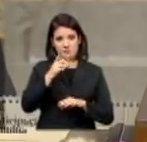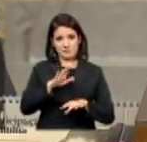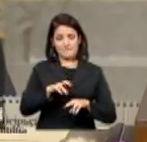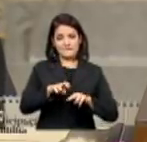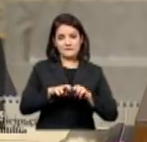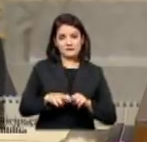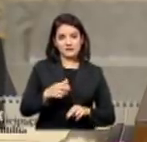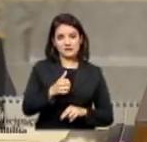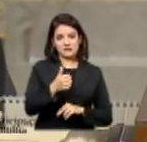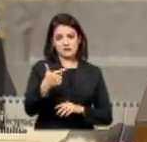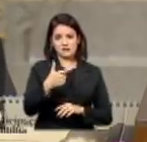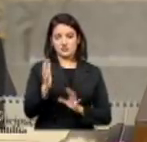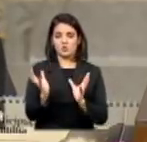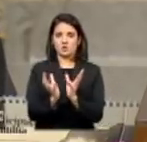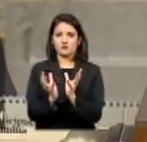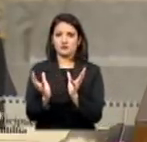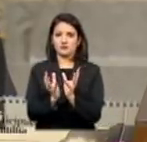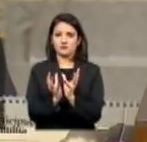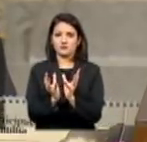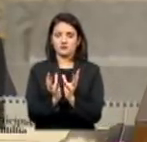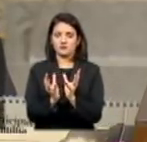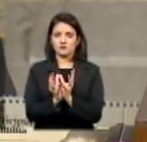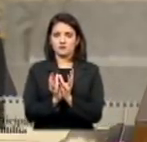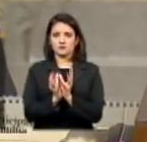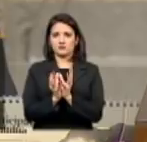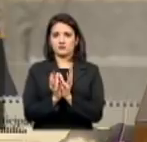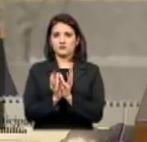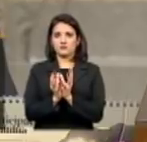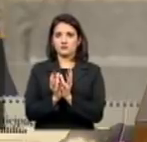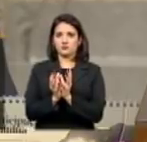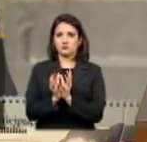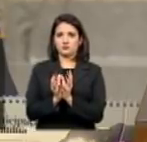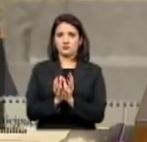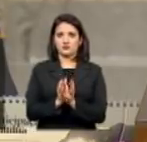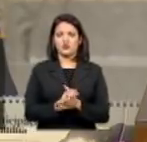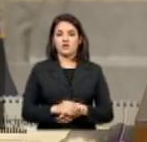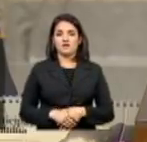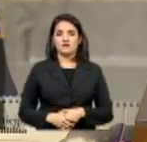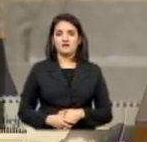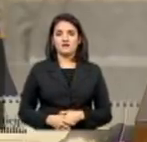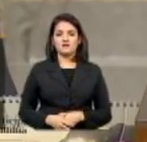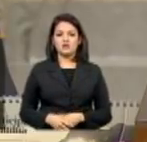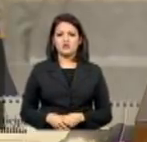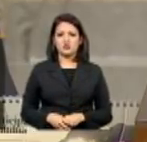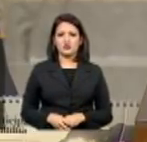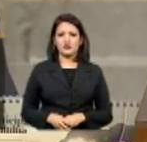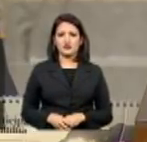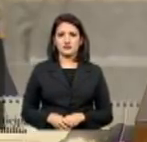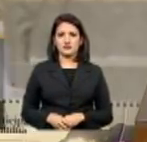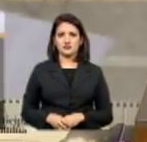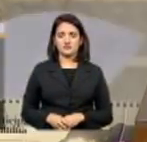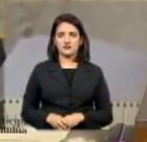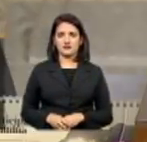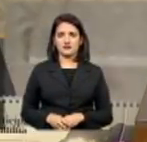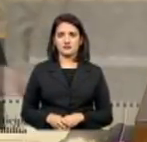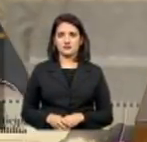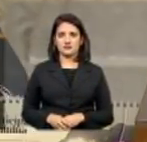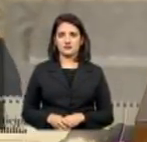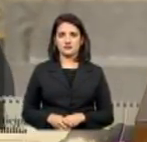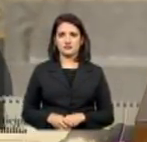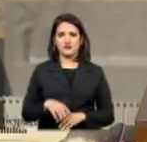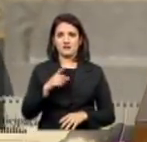caso confirmada por este plenário é possui o potencial